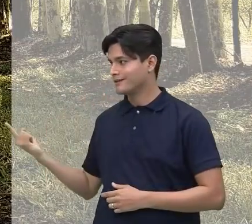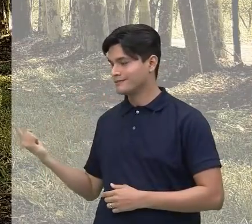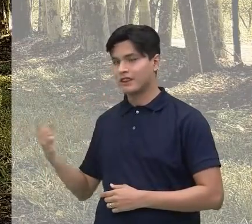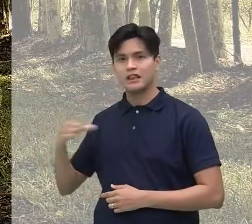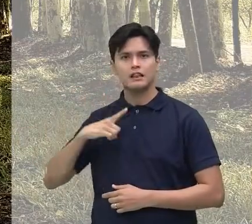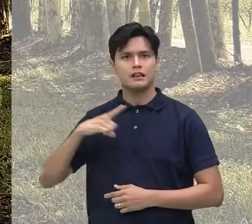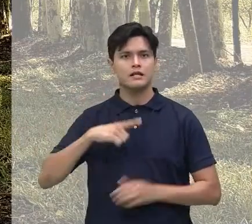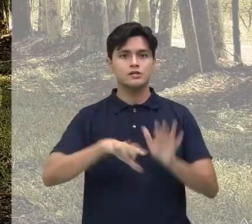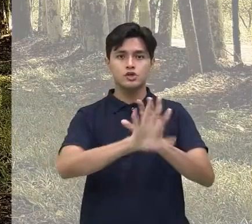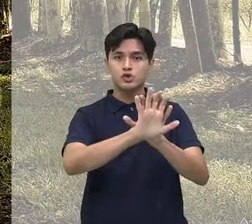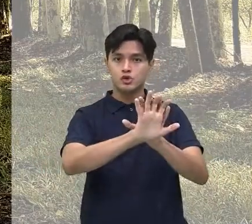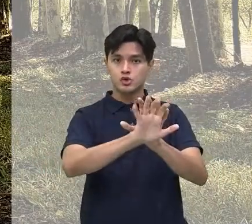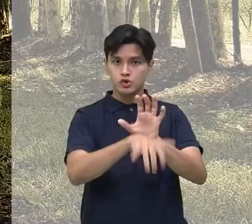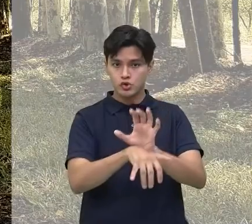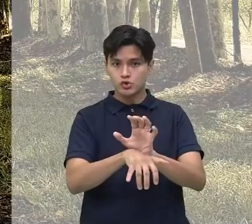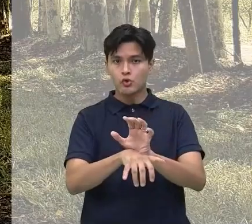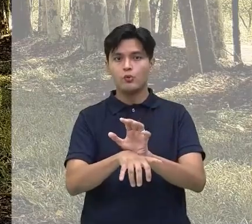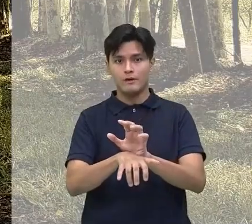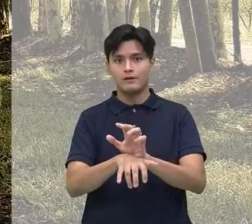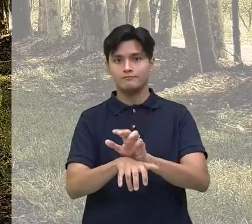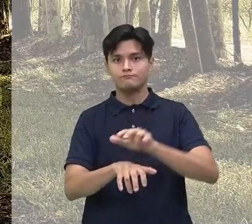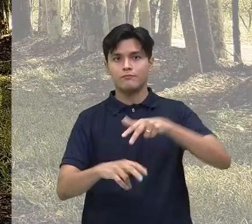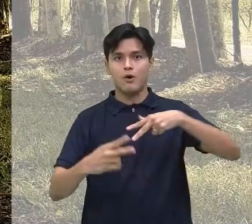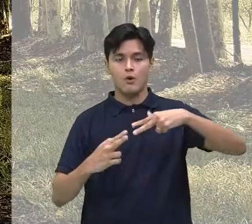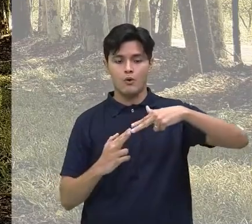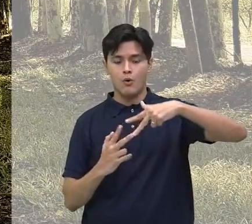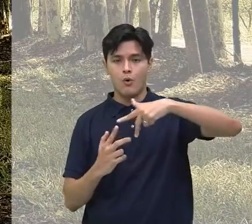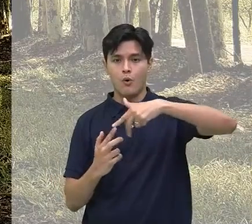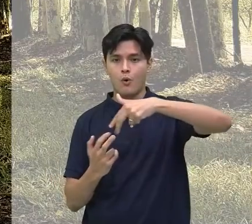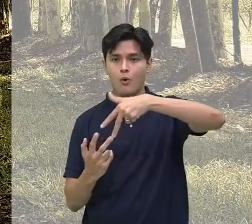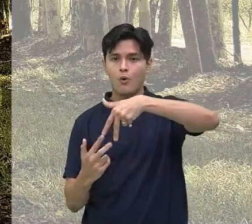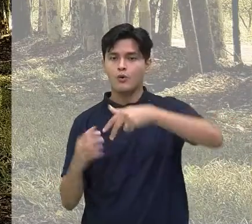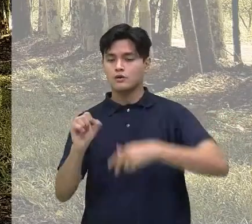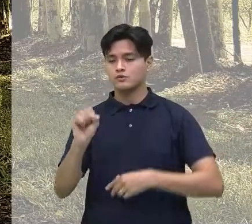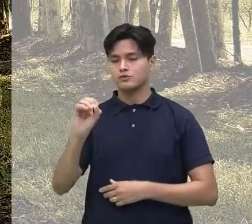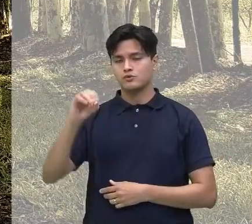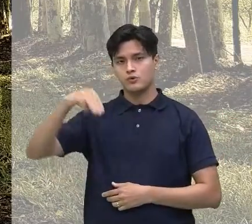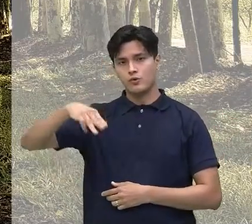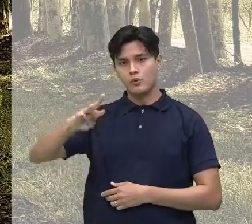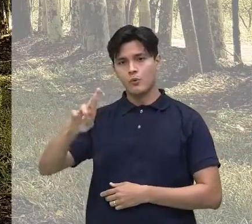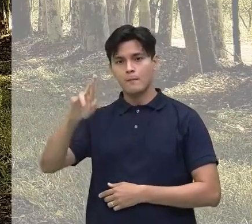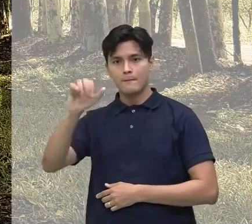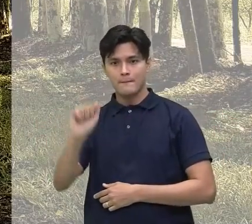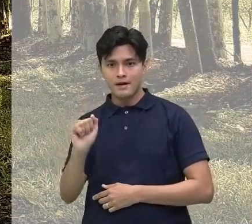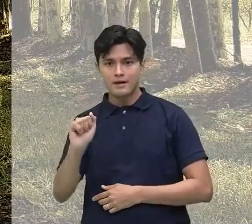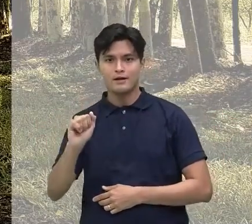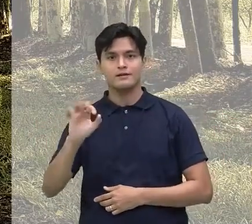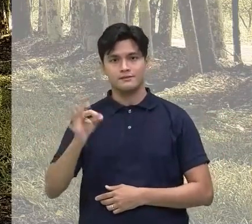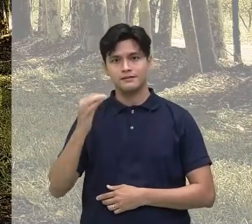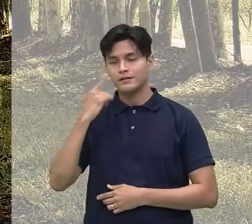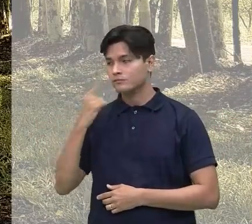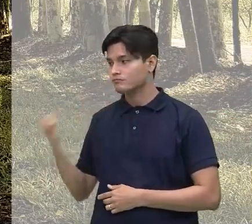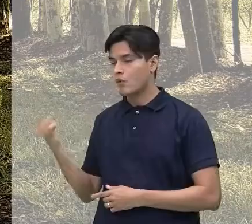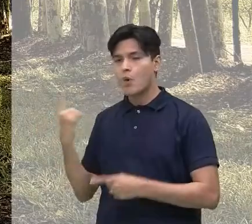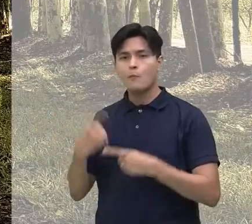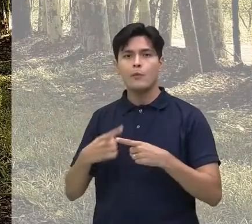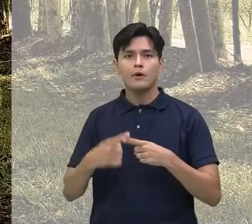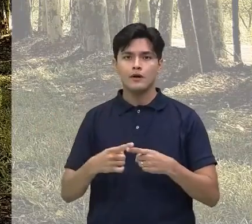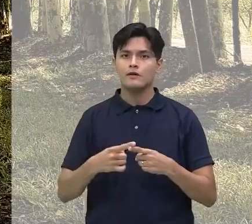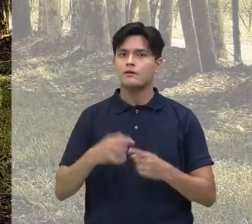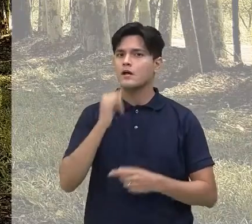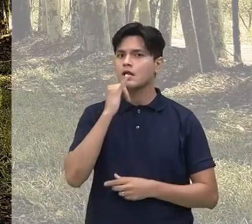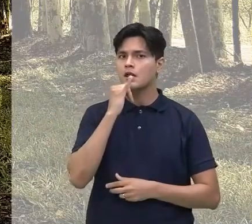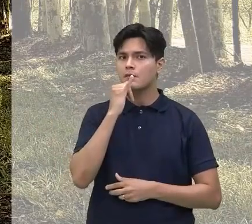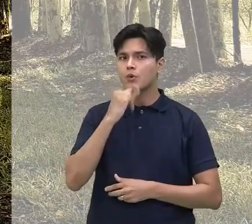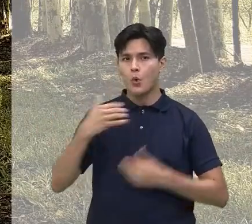luz ela não consegue passar por meios opacos, né? E o corpo humano é um desses meios. A luz não consegue atravessar